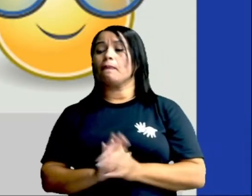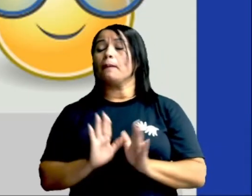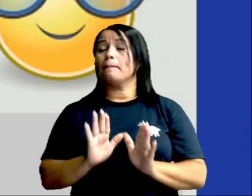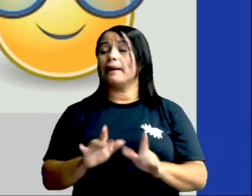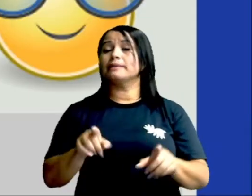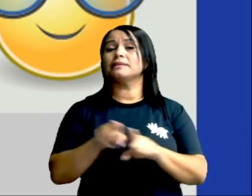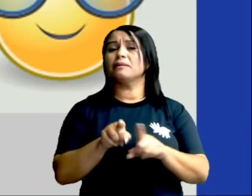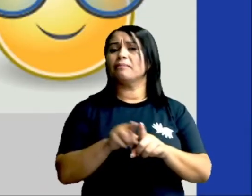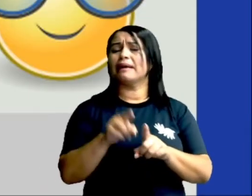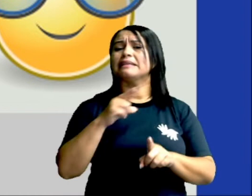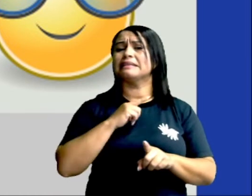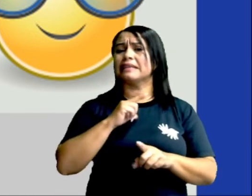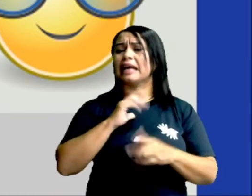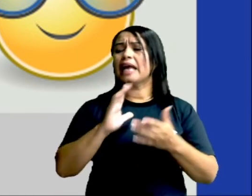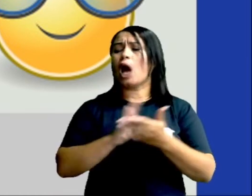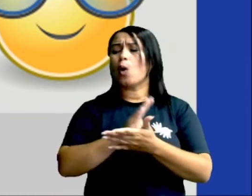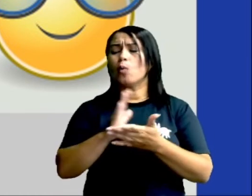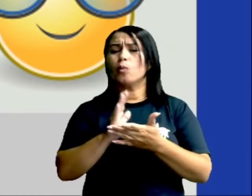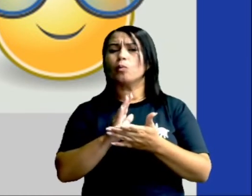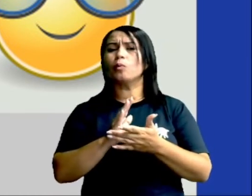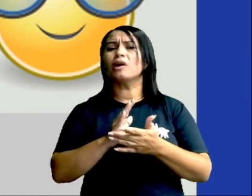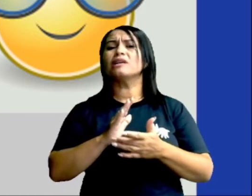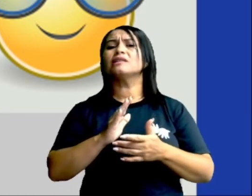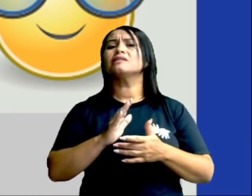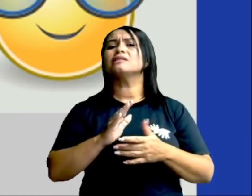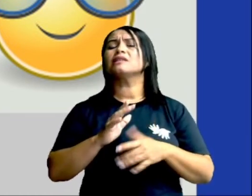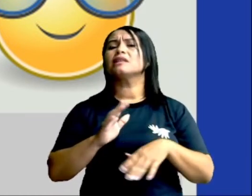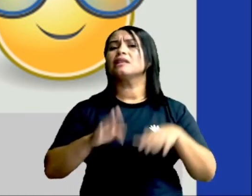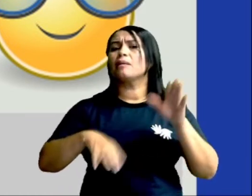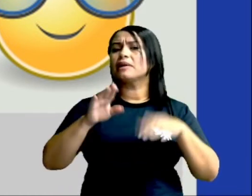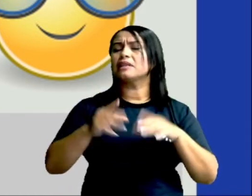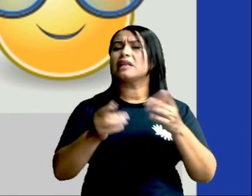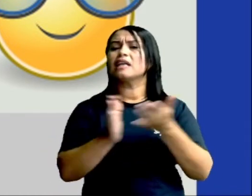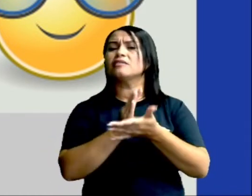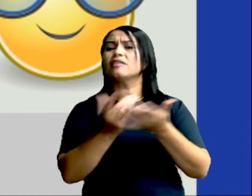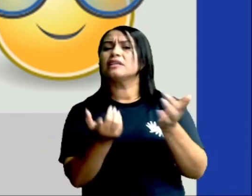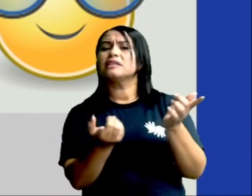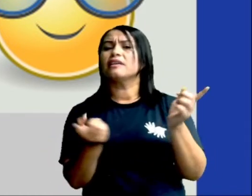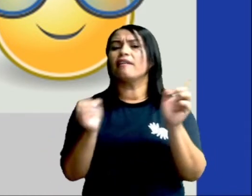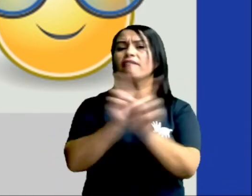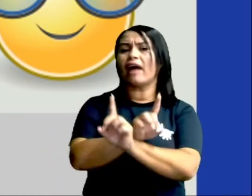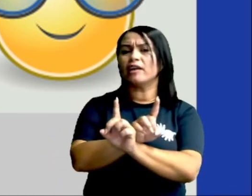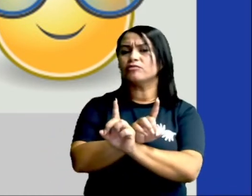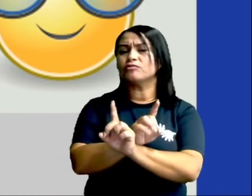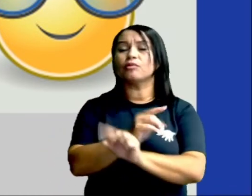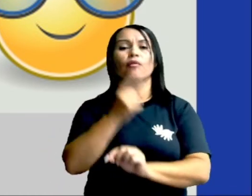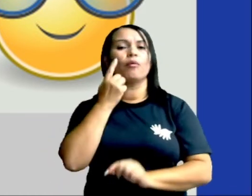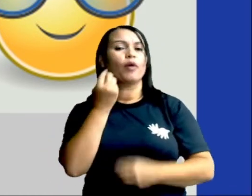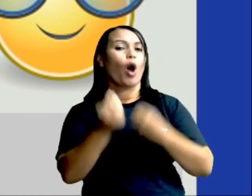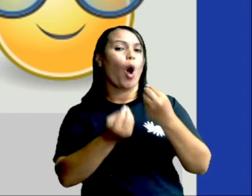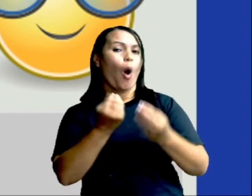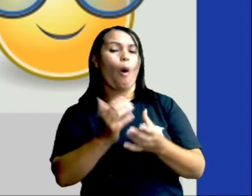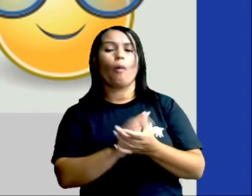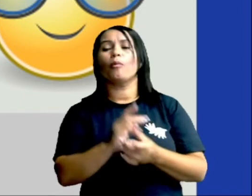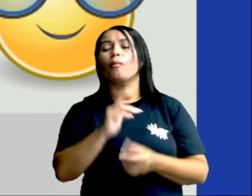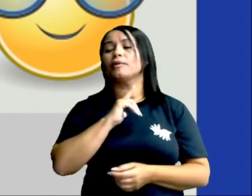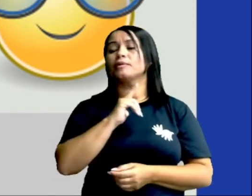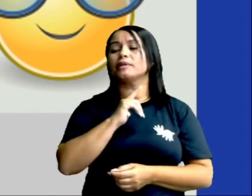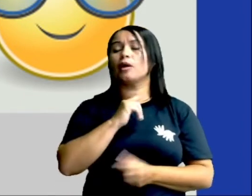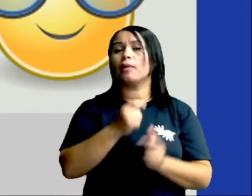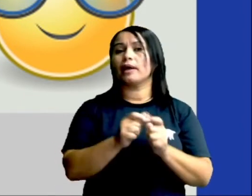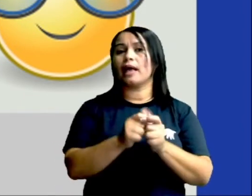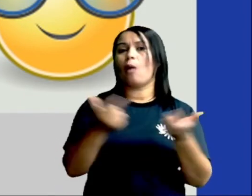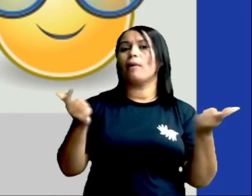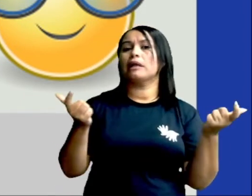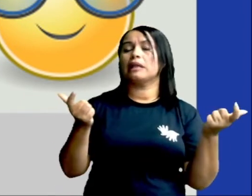Mas há grandezas que possuem uma dependência inversa, ou seja, vamos ver o inverso. Quando uma grandeza